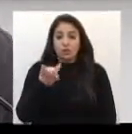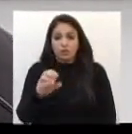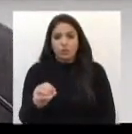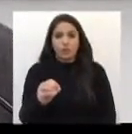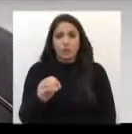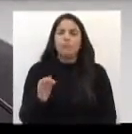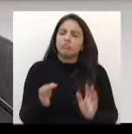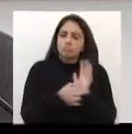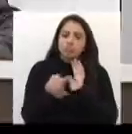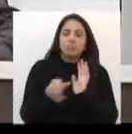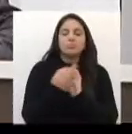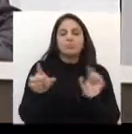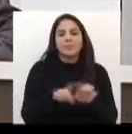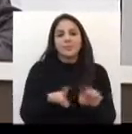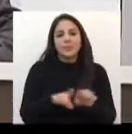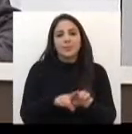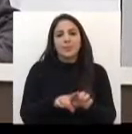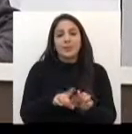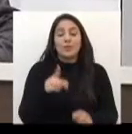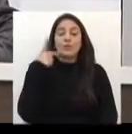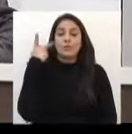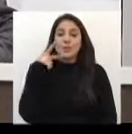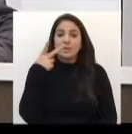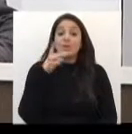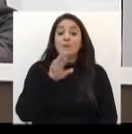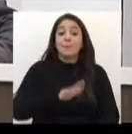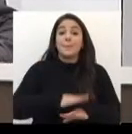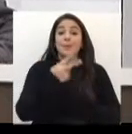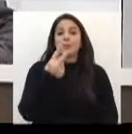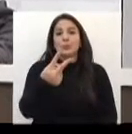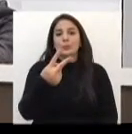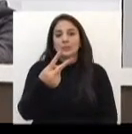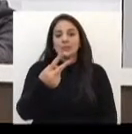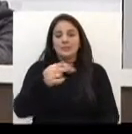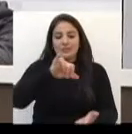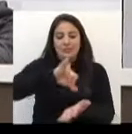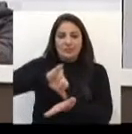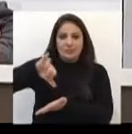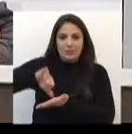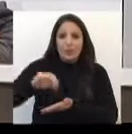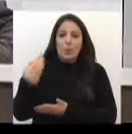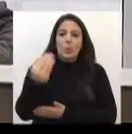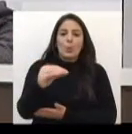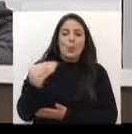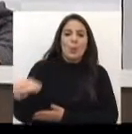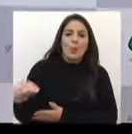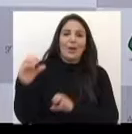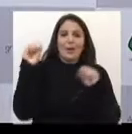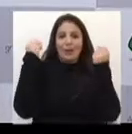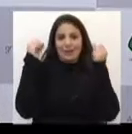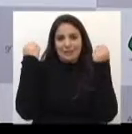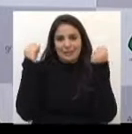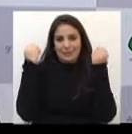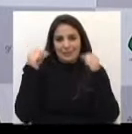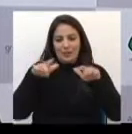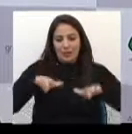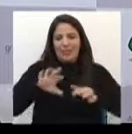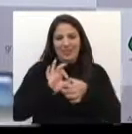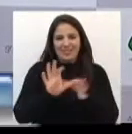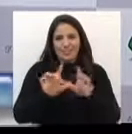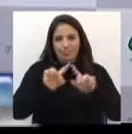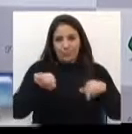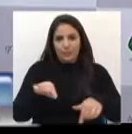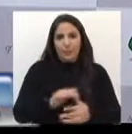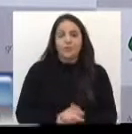fez indicações. O progressista quer que mais dois pontos recebam a instalação das academias. Fiz uma lá no lado,